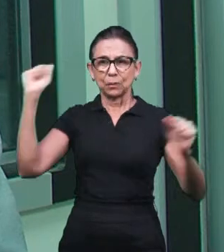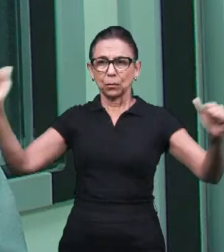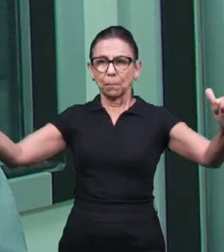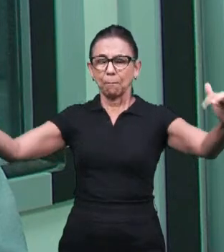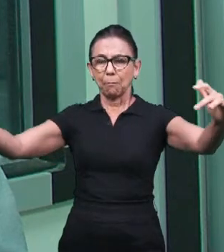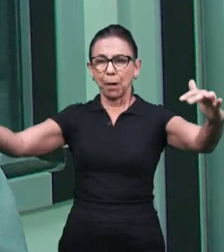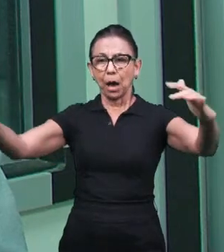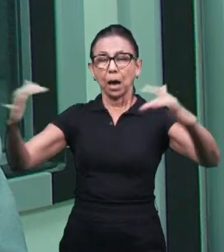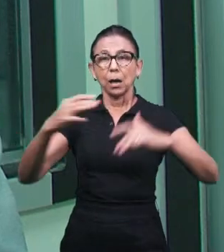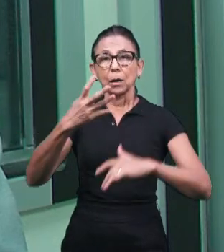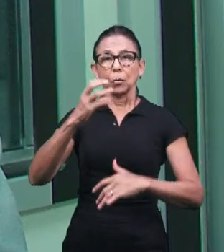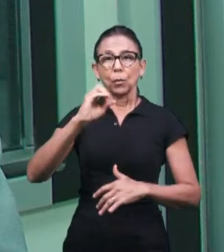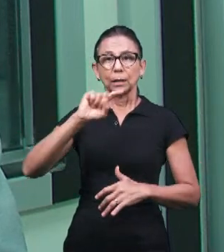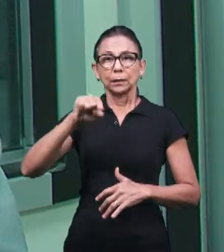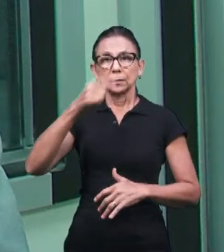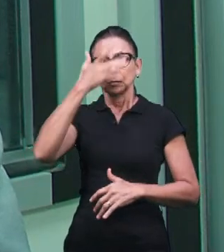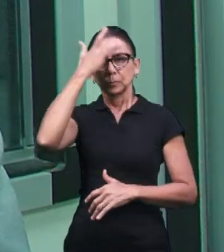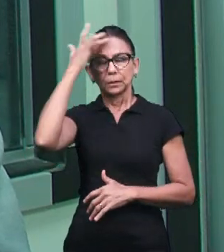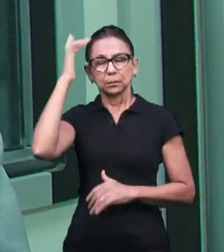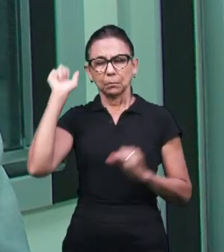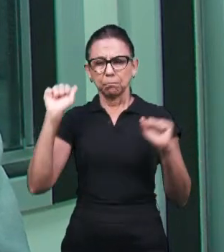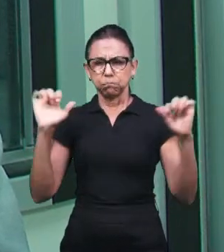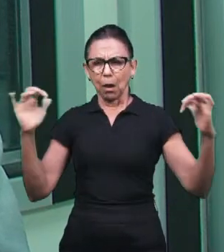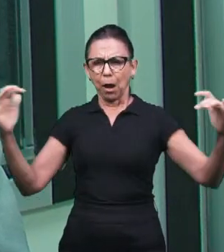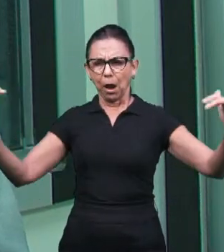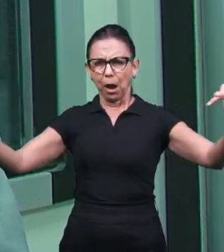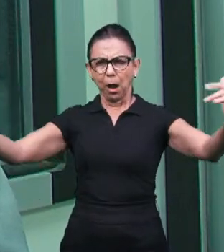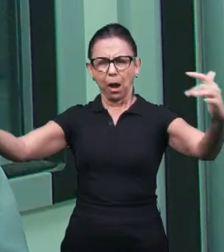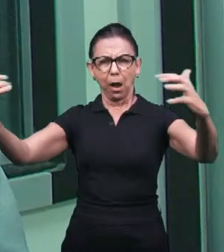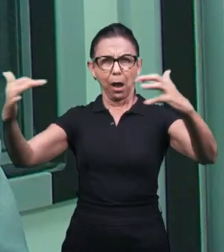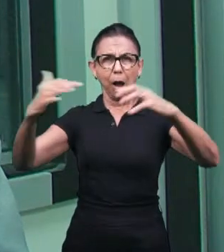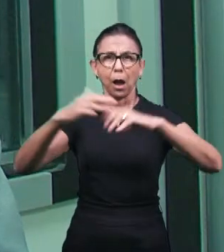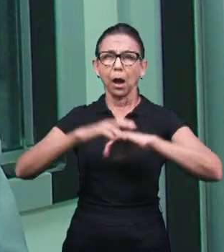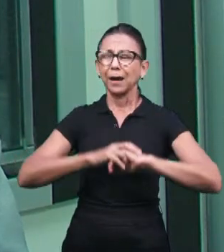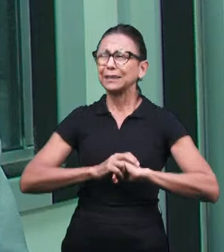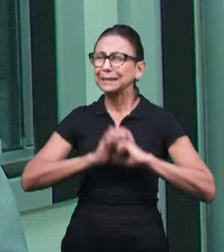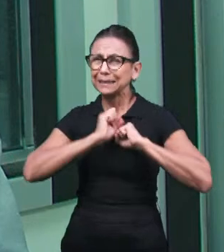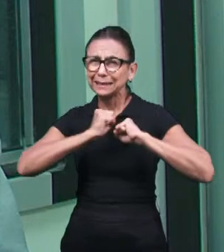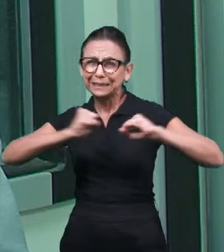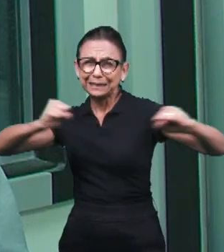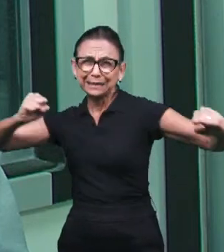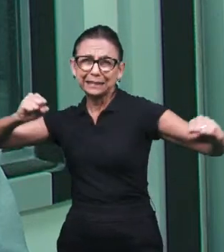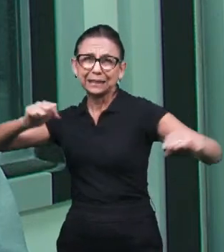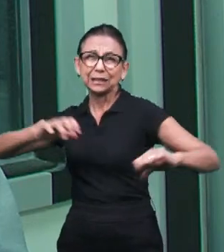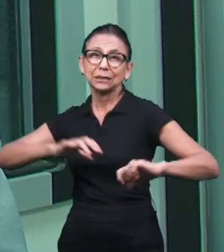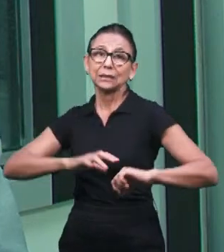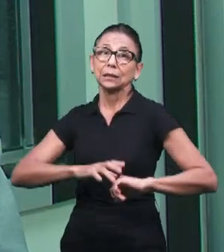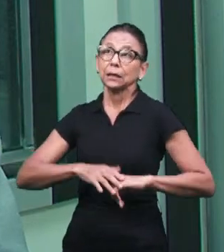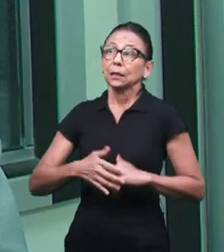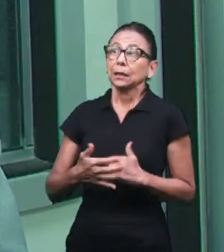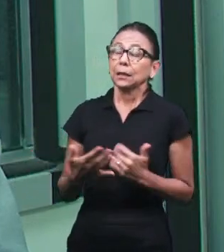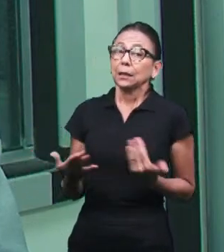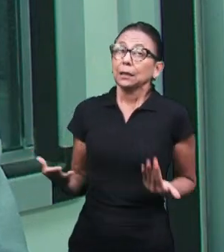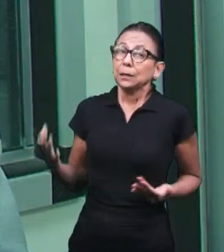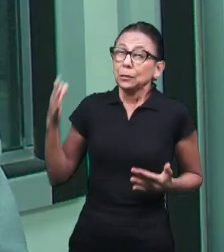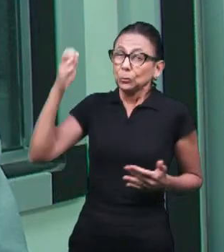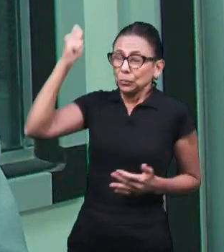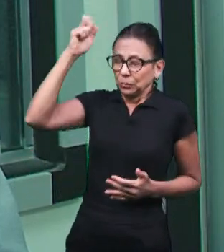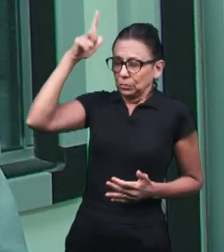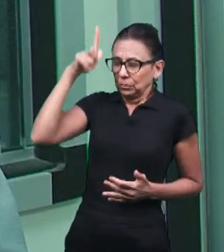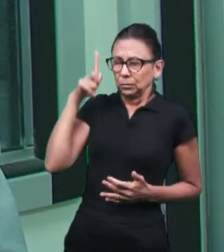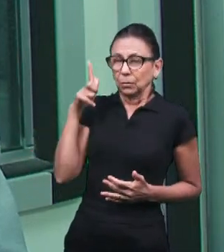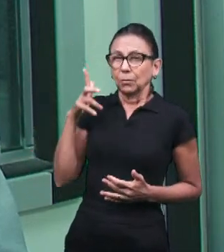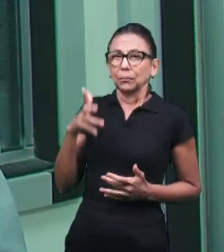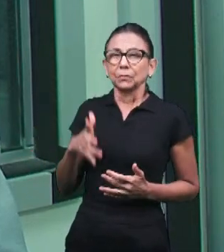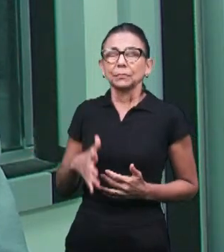mil convidados naquela tarde. Então era muita gente e não tinha outra coisa senão ajoelhar, e nós fizemos isso com nossa